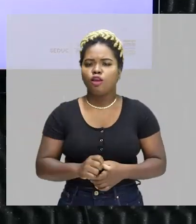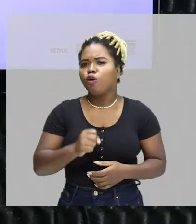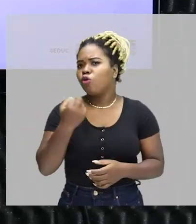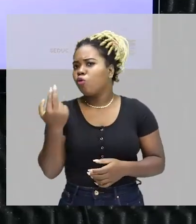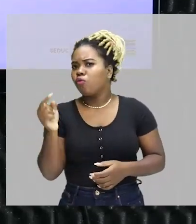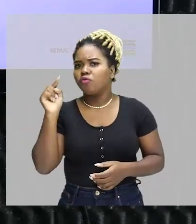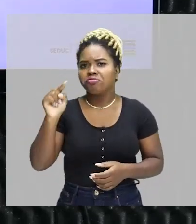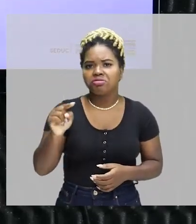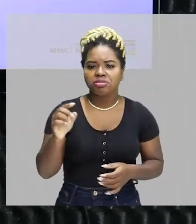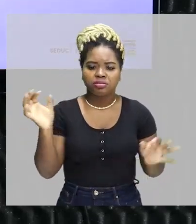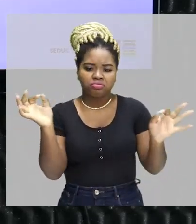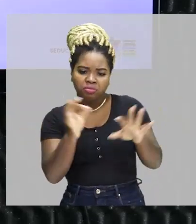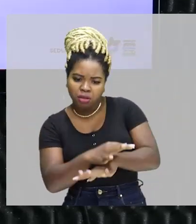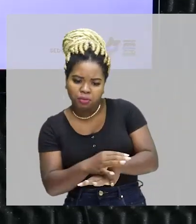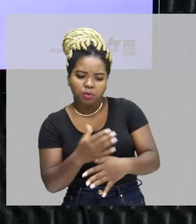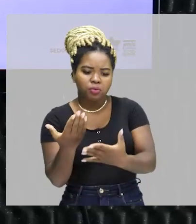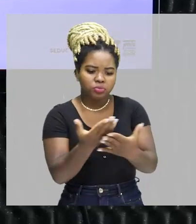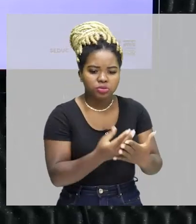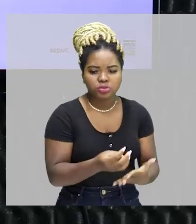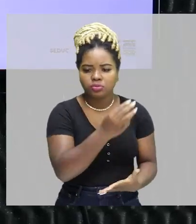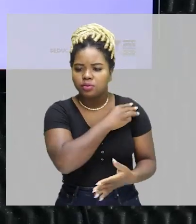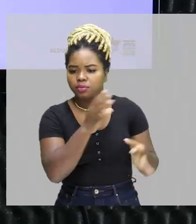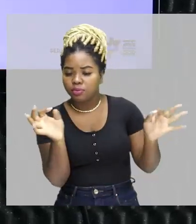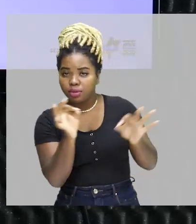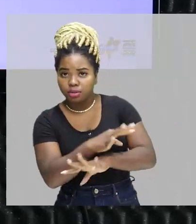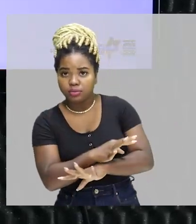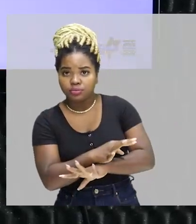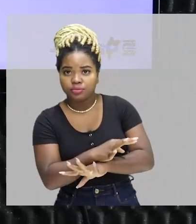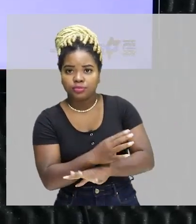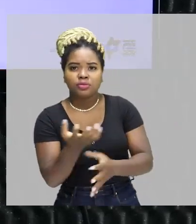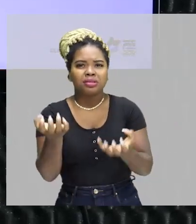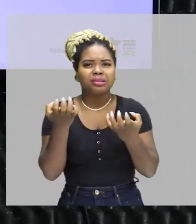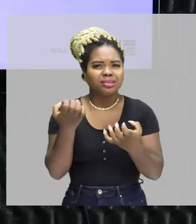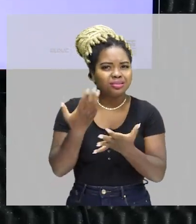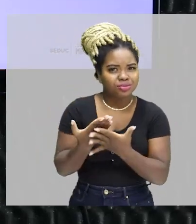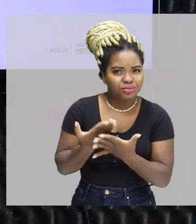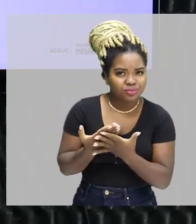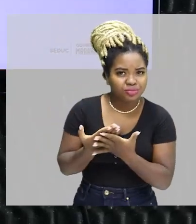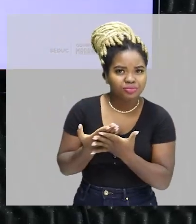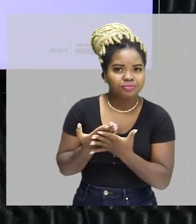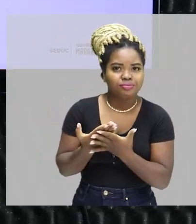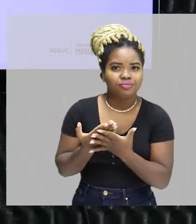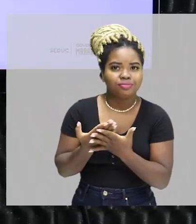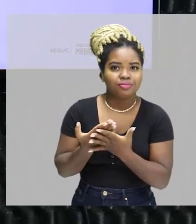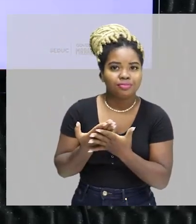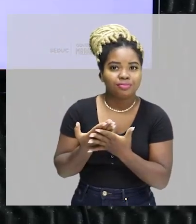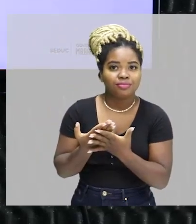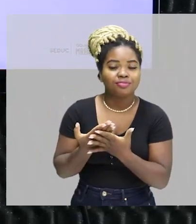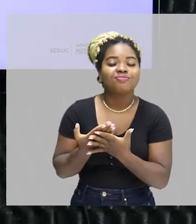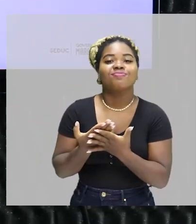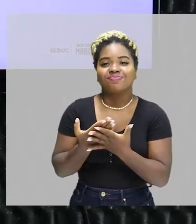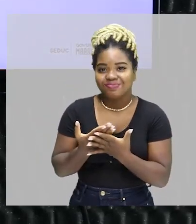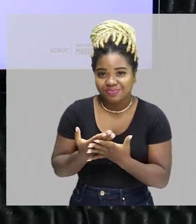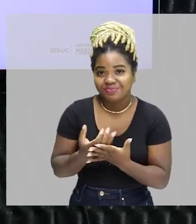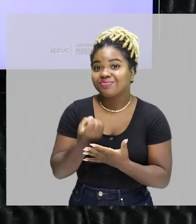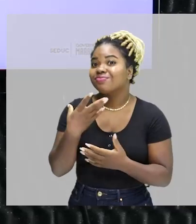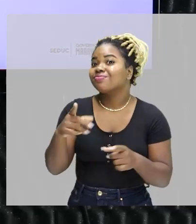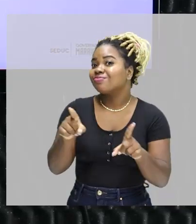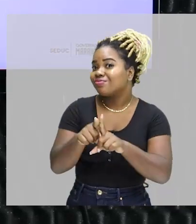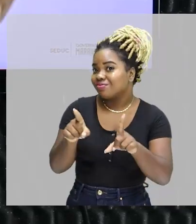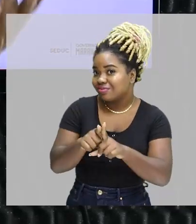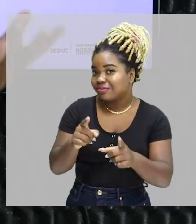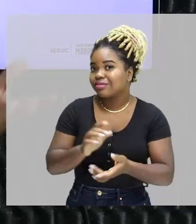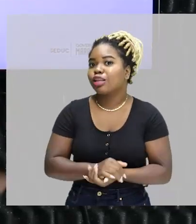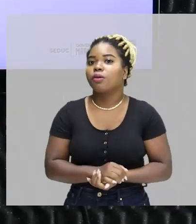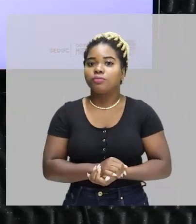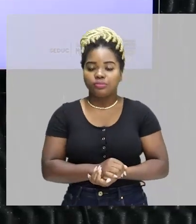uma rememoração, vamos usar aqui, ó, as reminiscências platônicas, tá? Que justamente é aquilo que